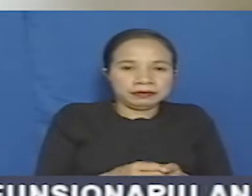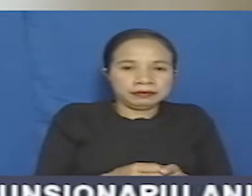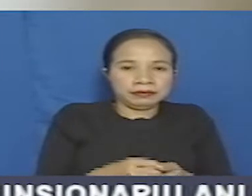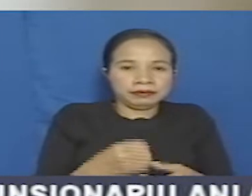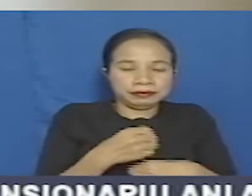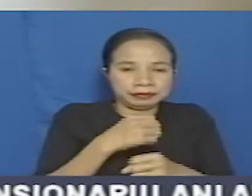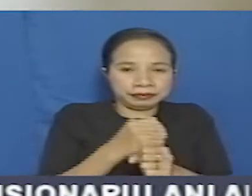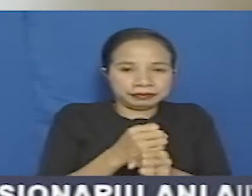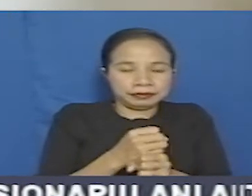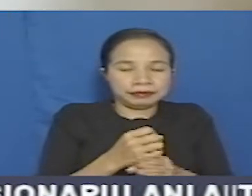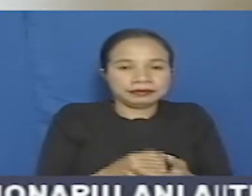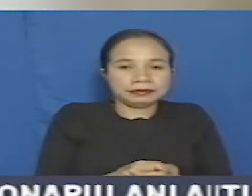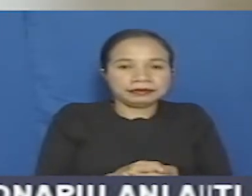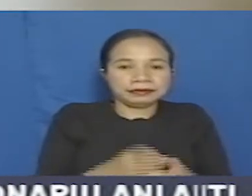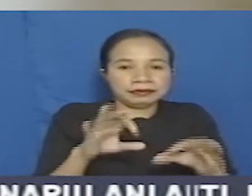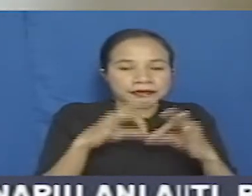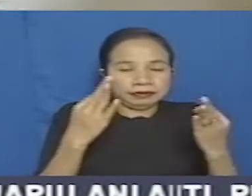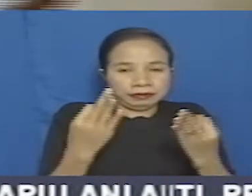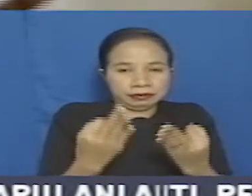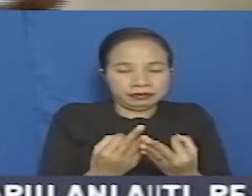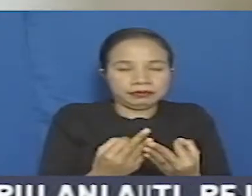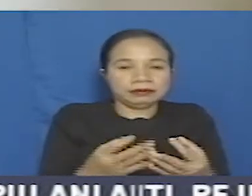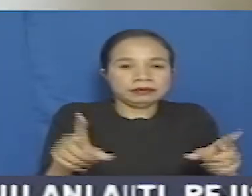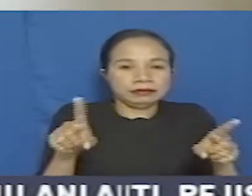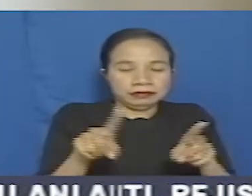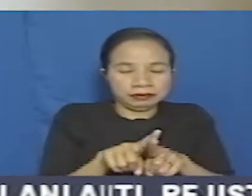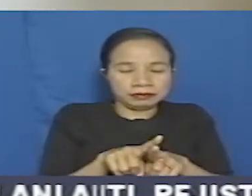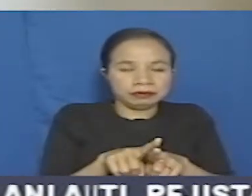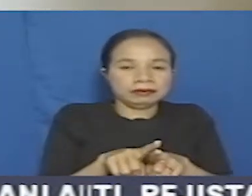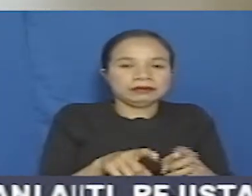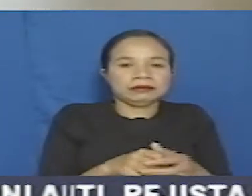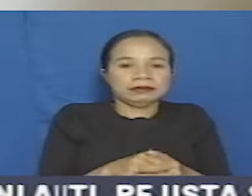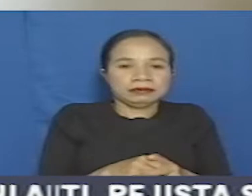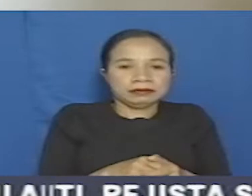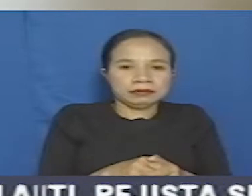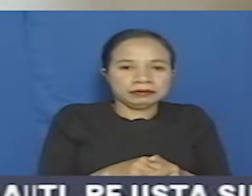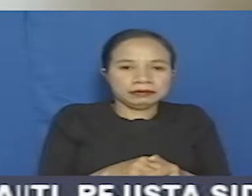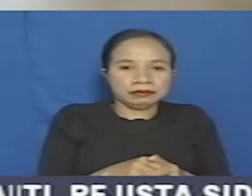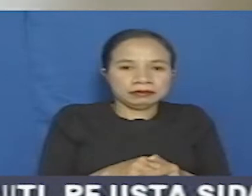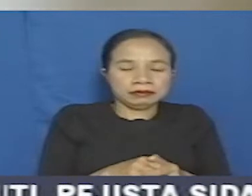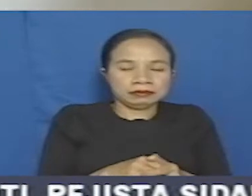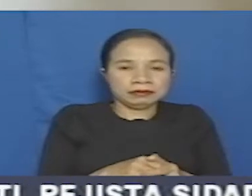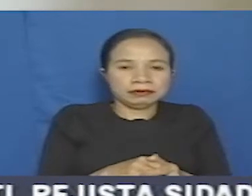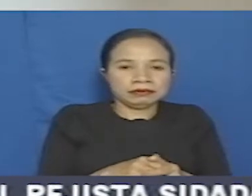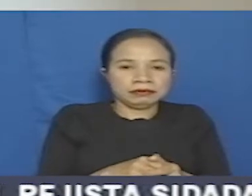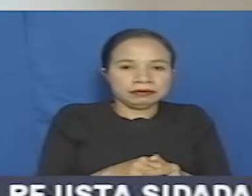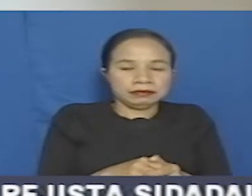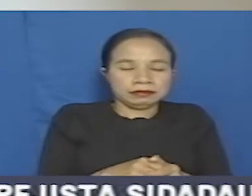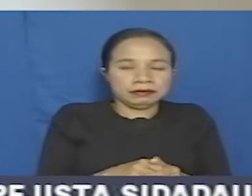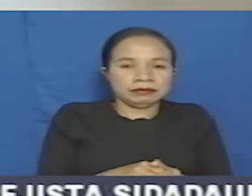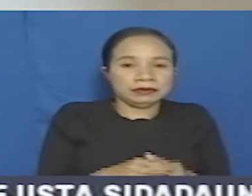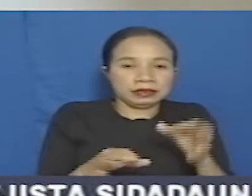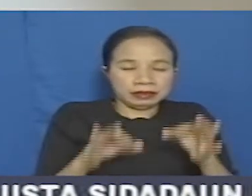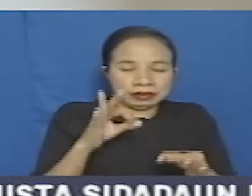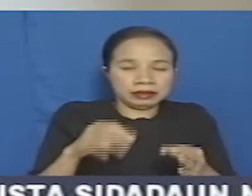nia family balo nebema ke liga samran mak sai autor ba caso referé. Se